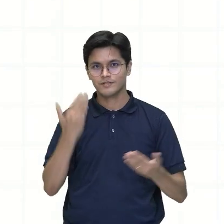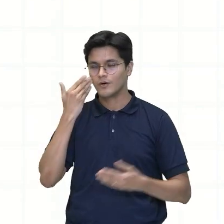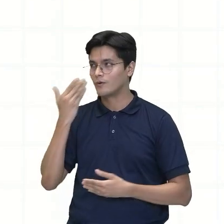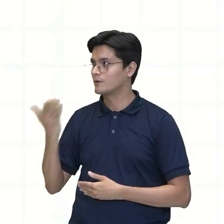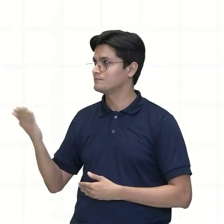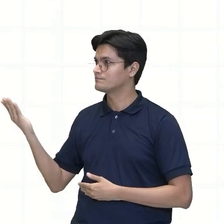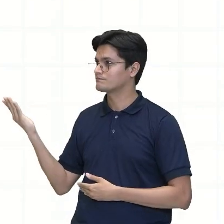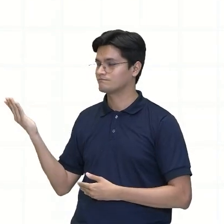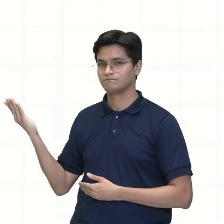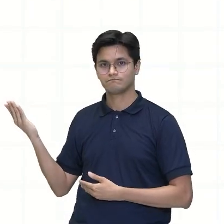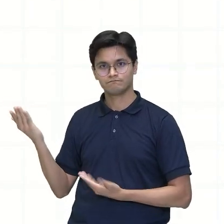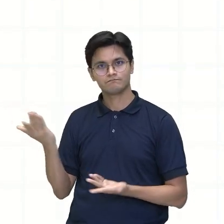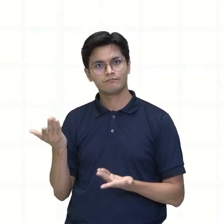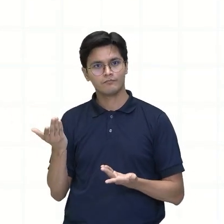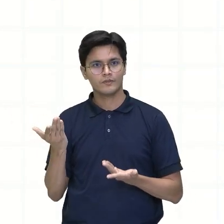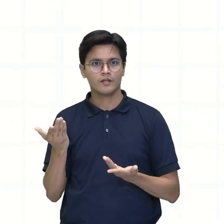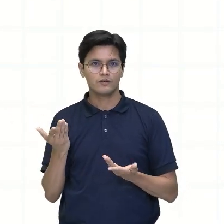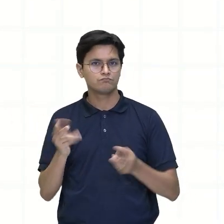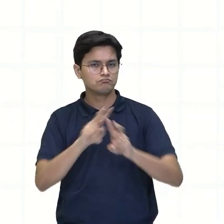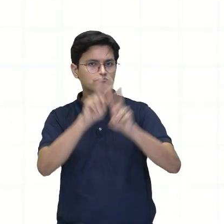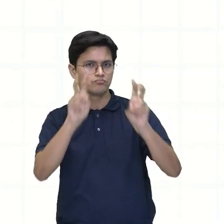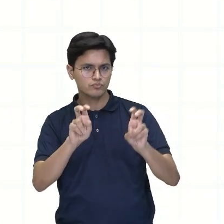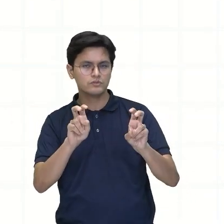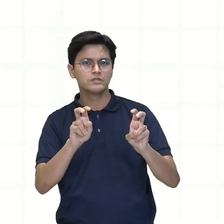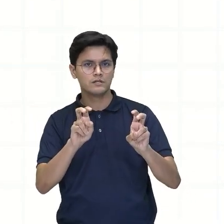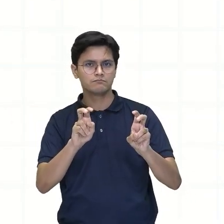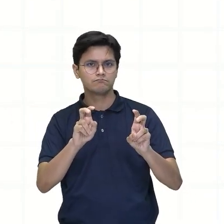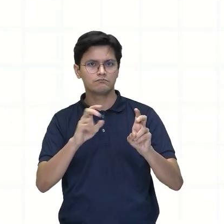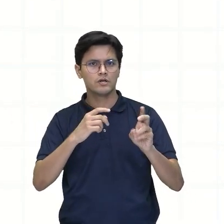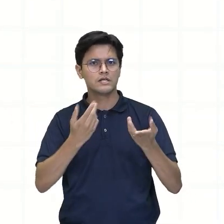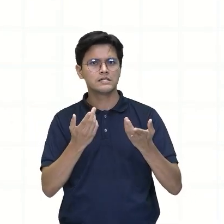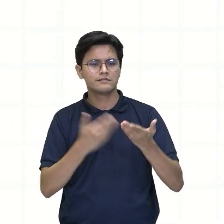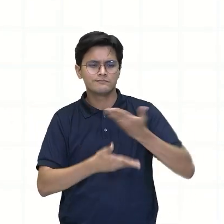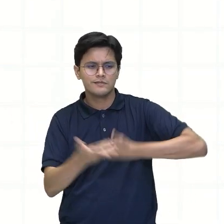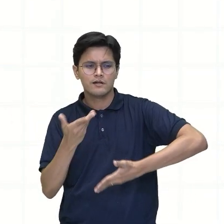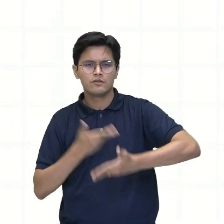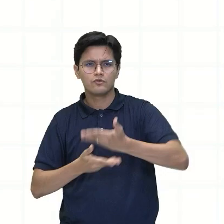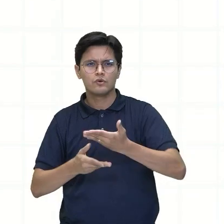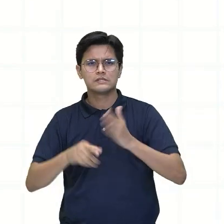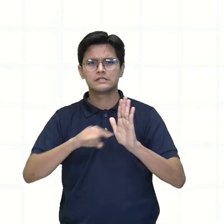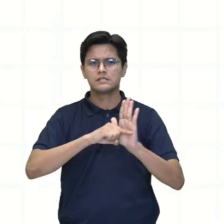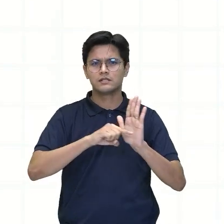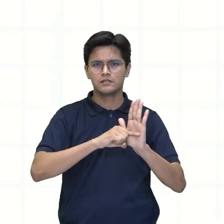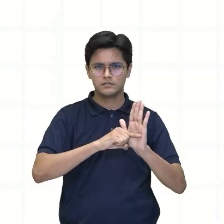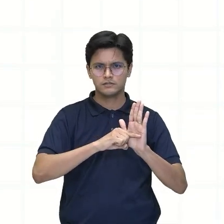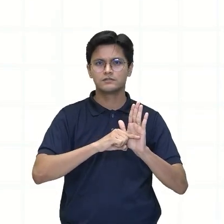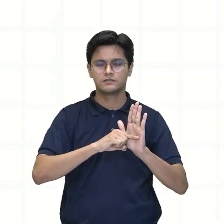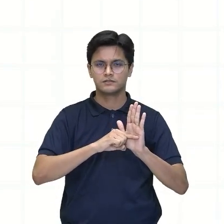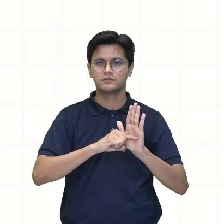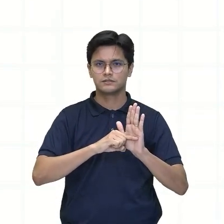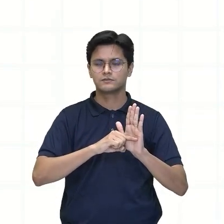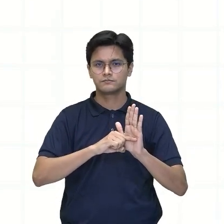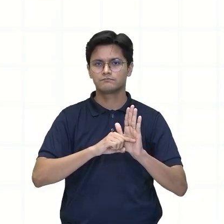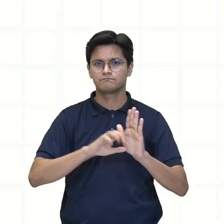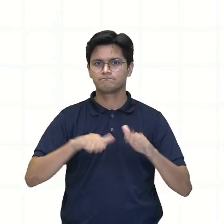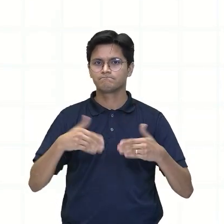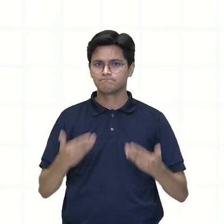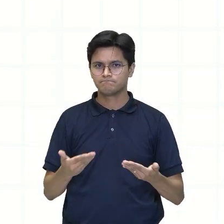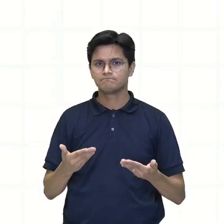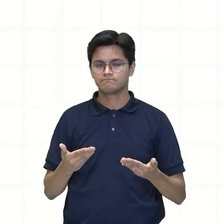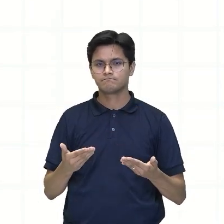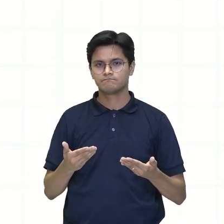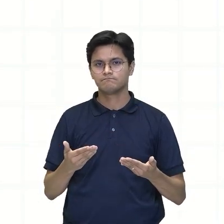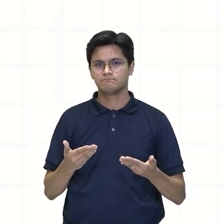interactions, são interações, né, negativas, certo? Temos aqui, the impact of social media is a